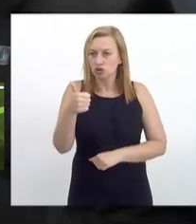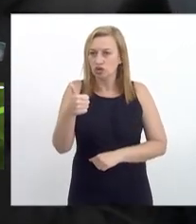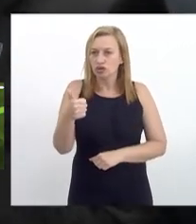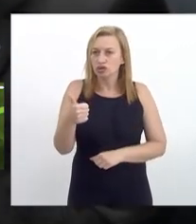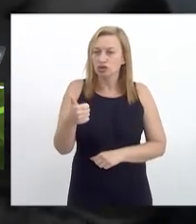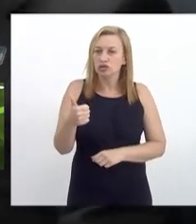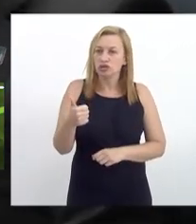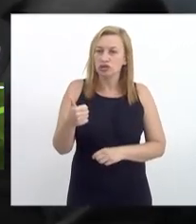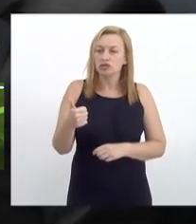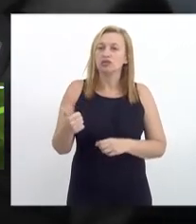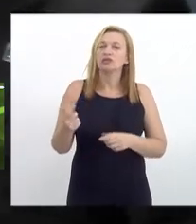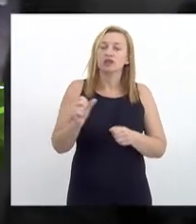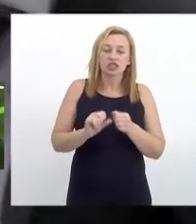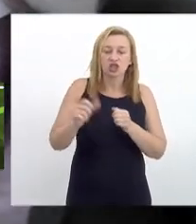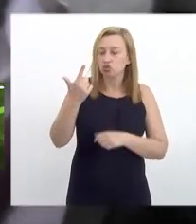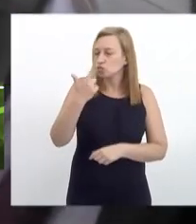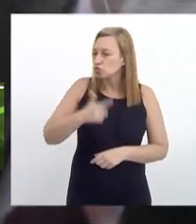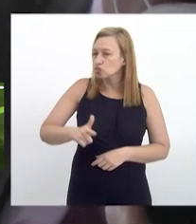refazer o plano inteiro